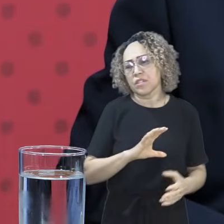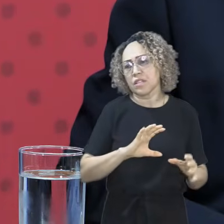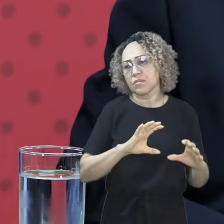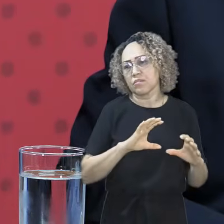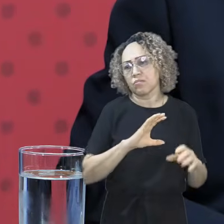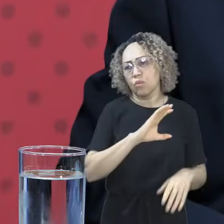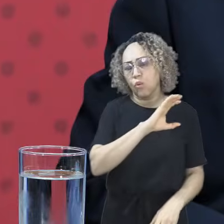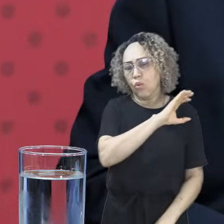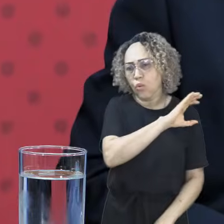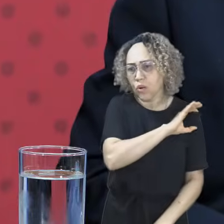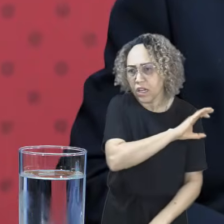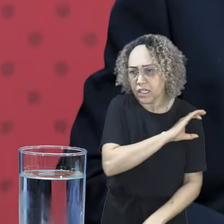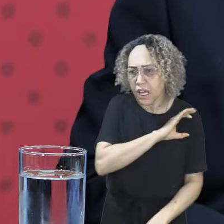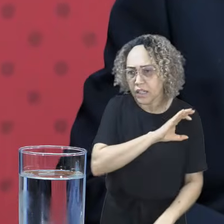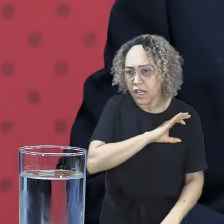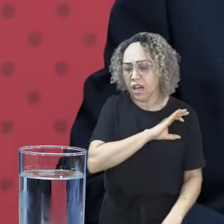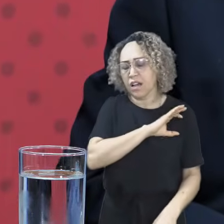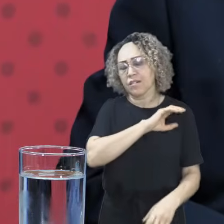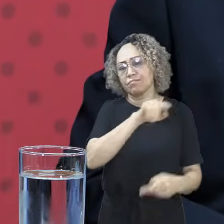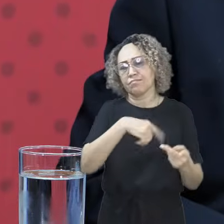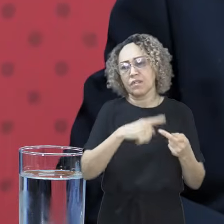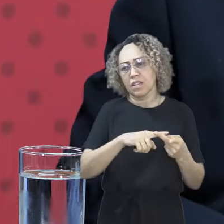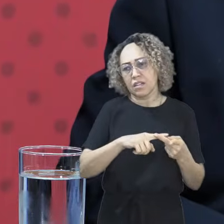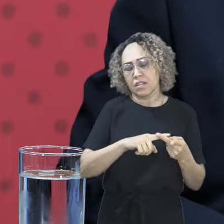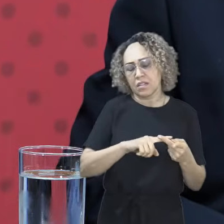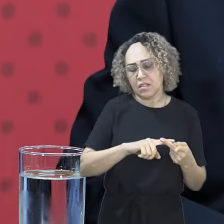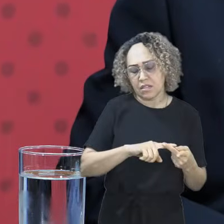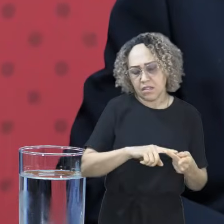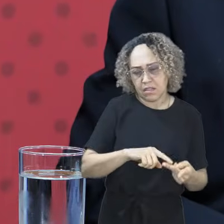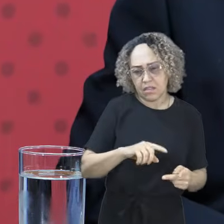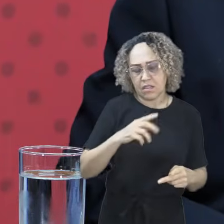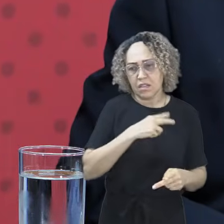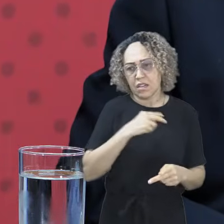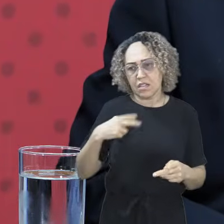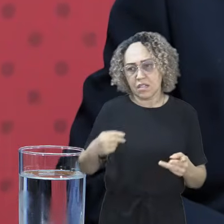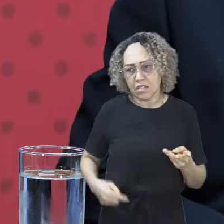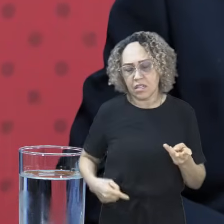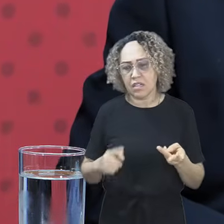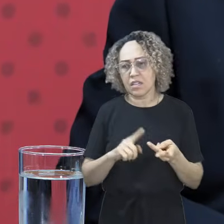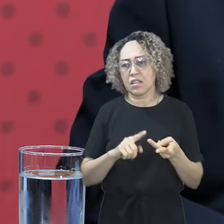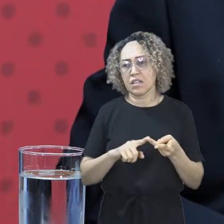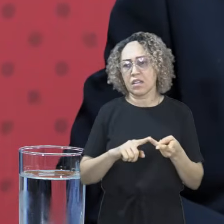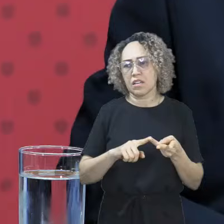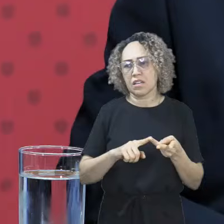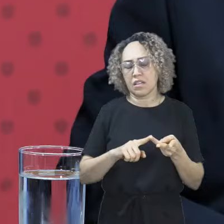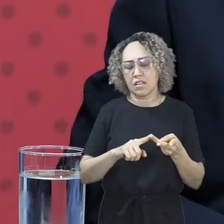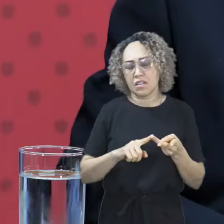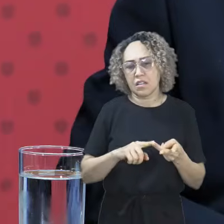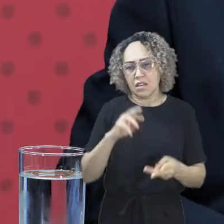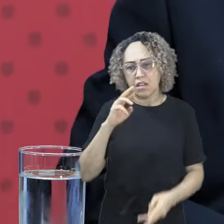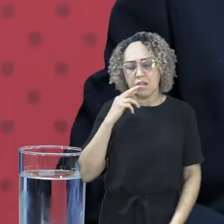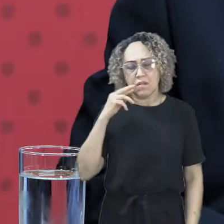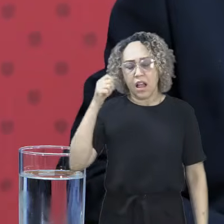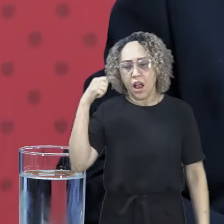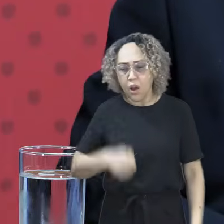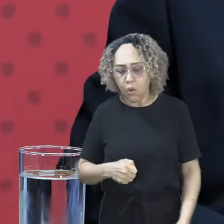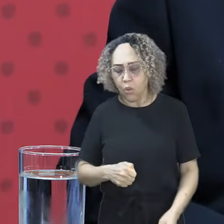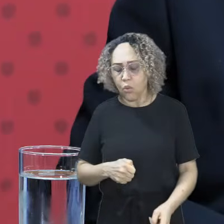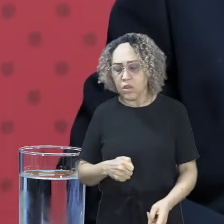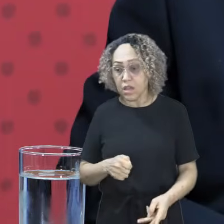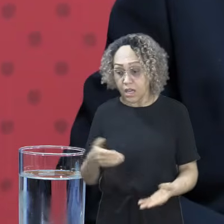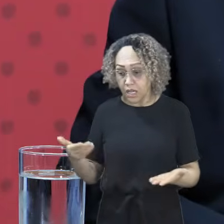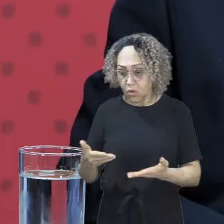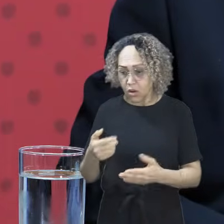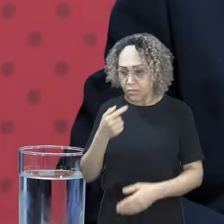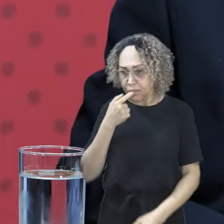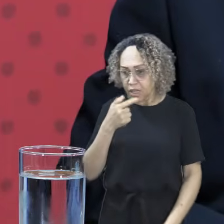Rússia, né, e a agressão que ele fez ao Brasil. Então, é um momento delicado,